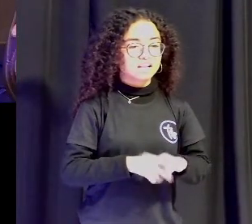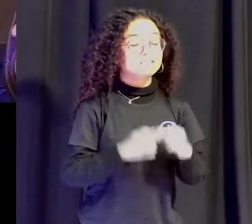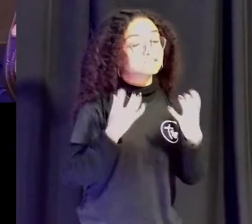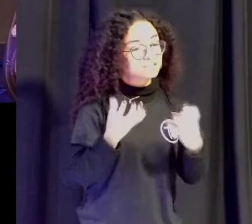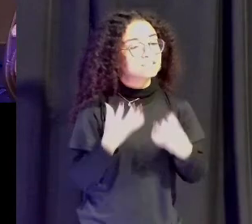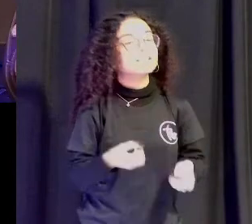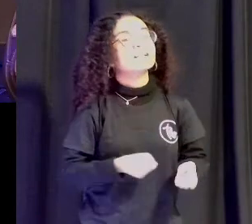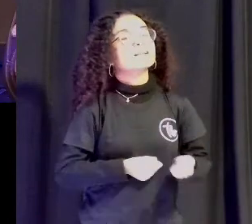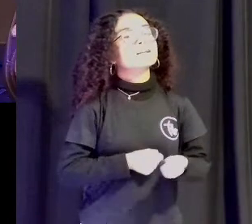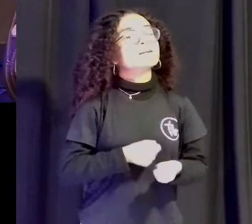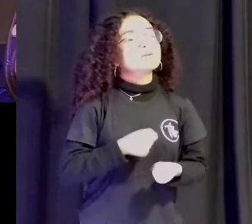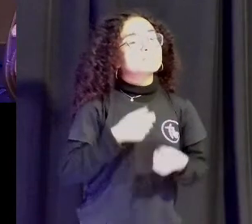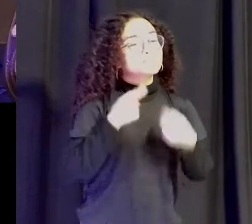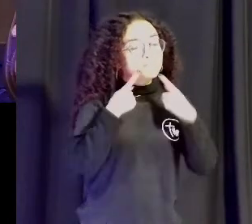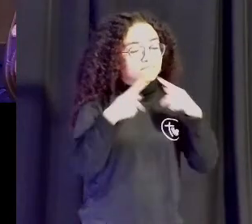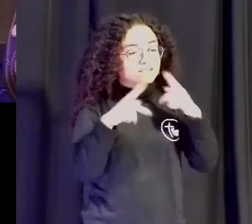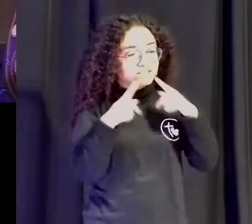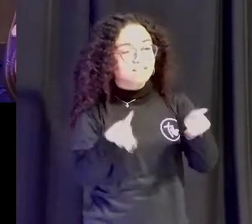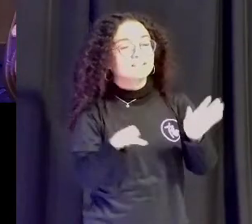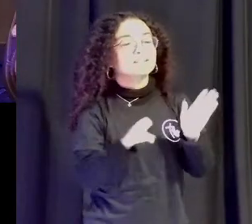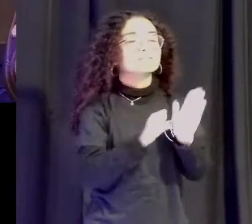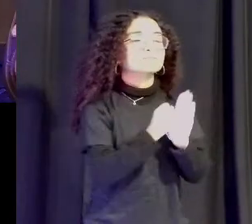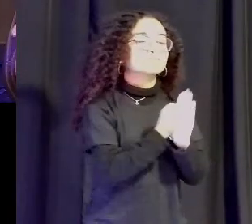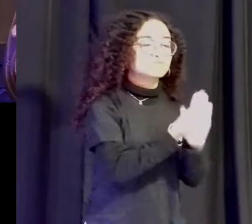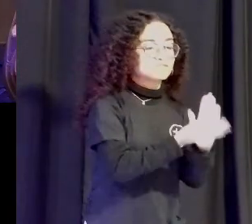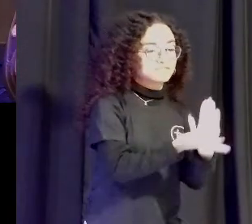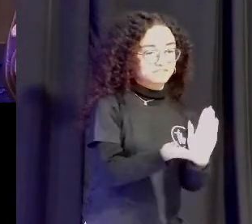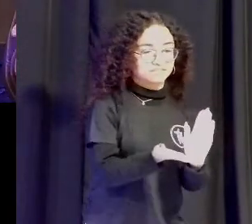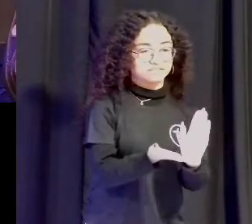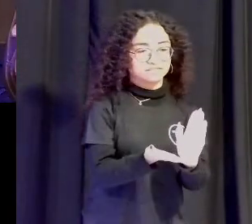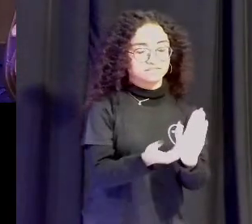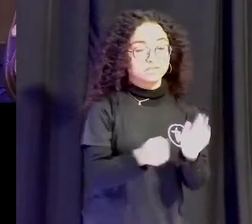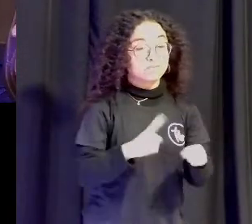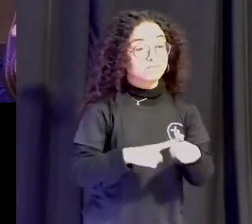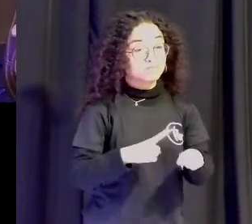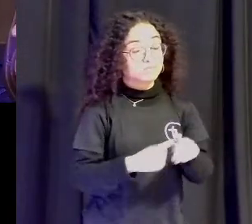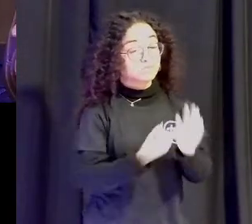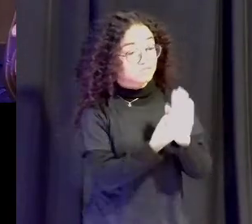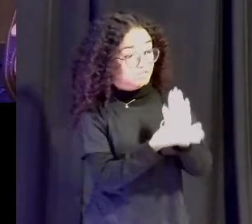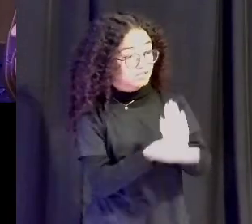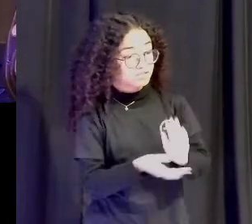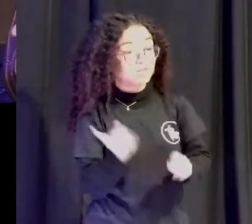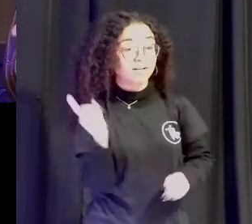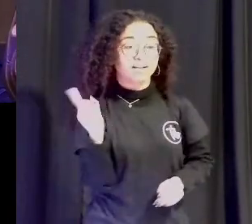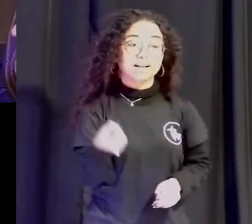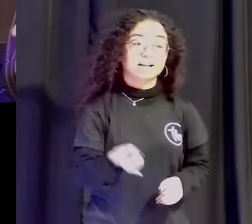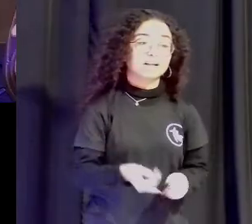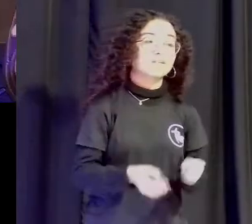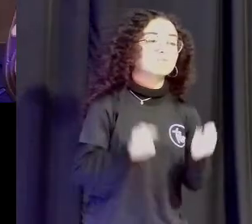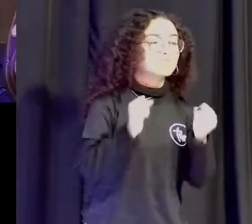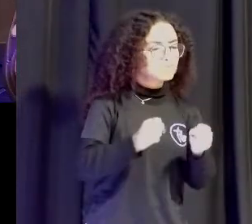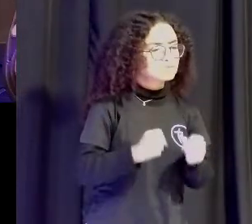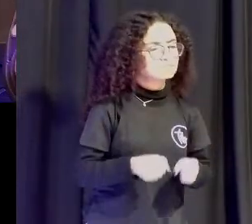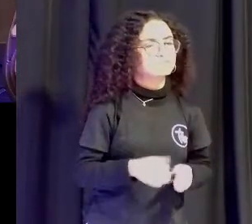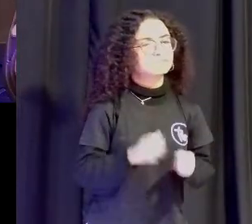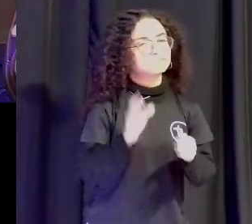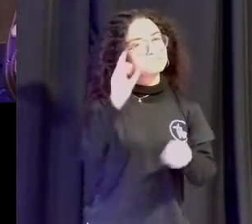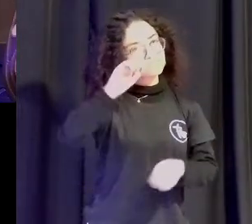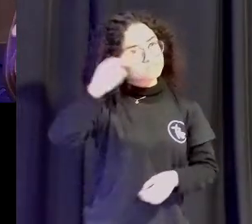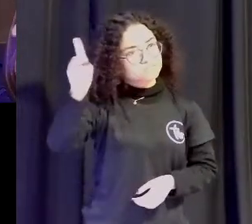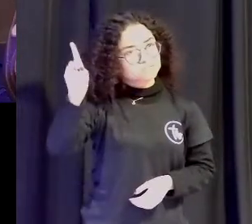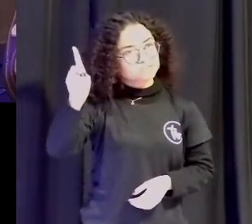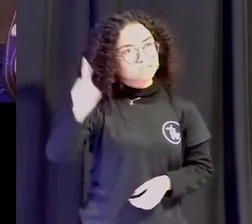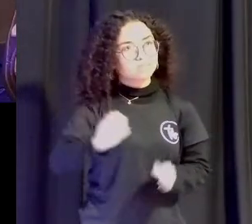porque o Evangelho é o poder de Deus, o Evangelho é a boa notícia